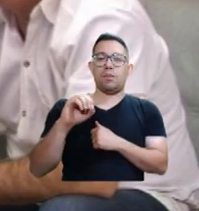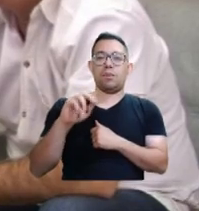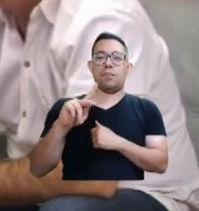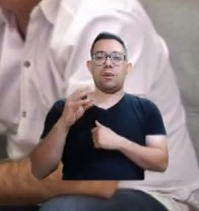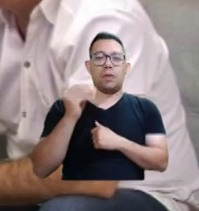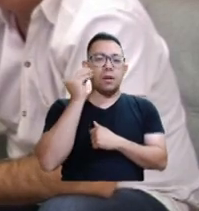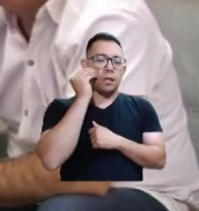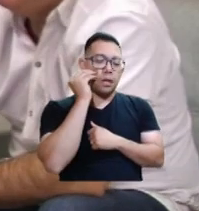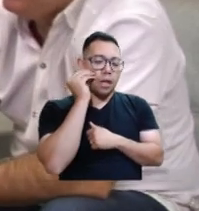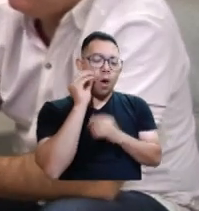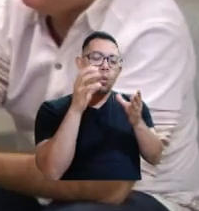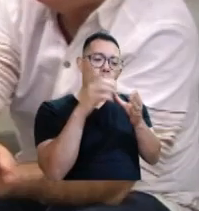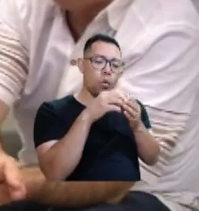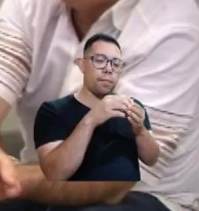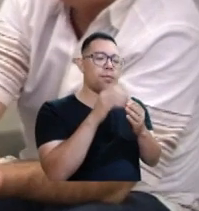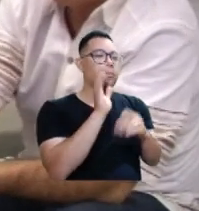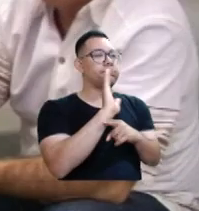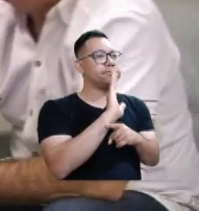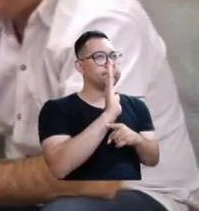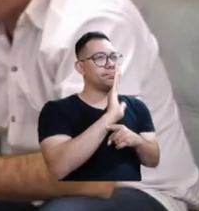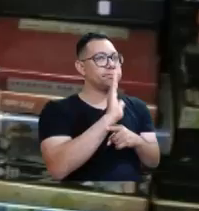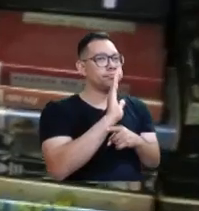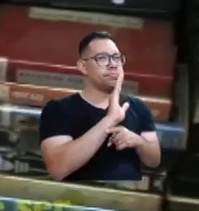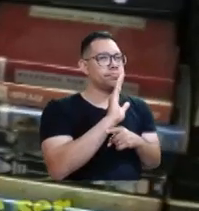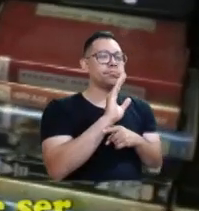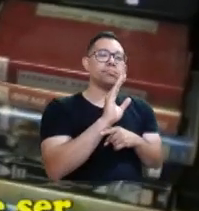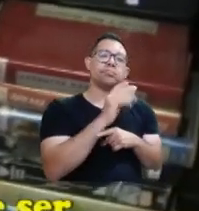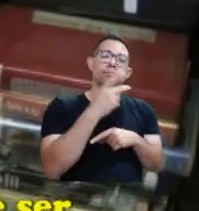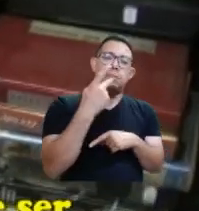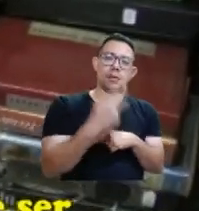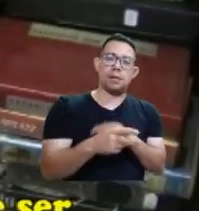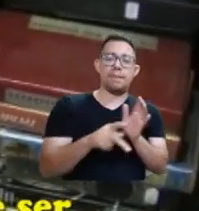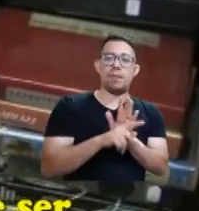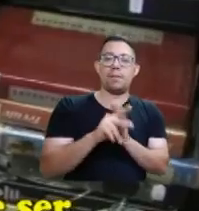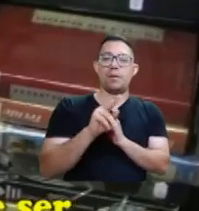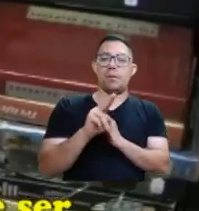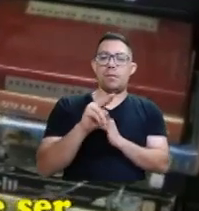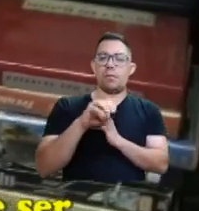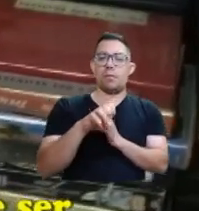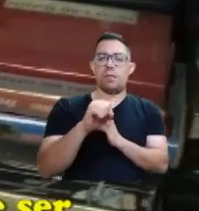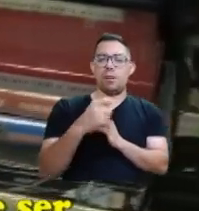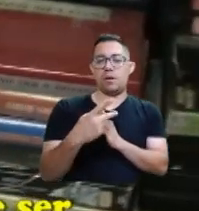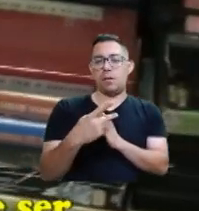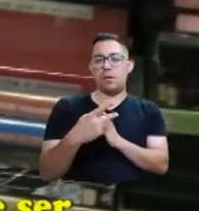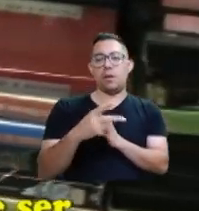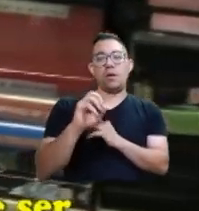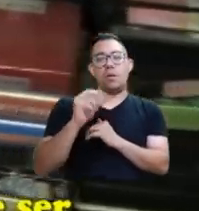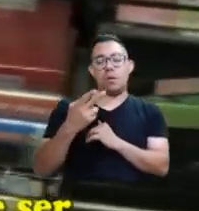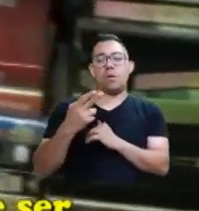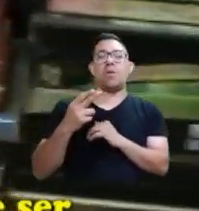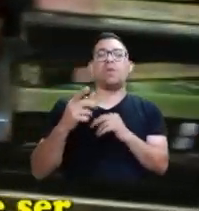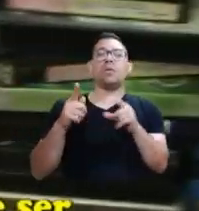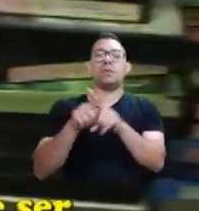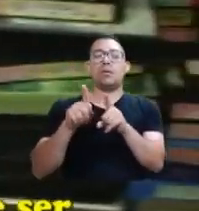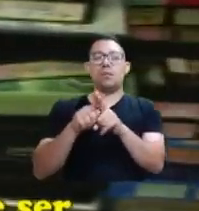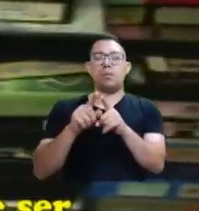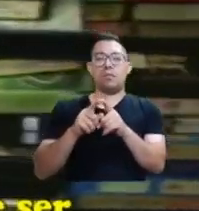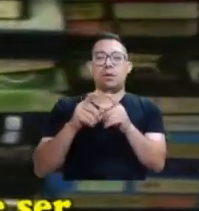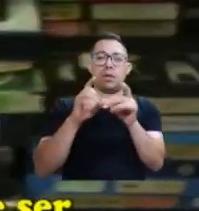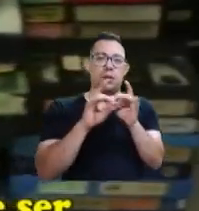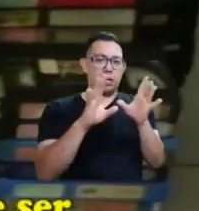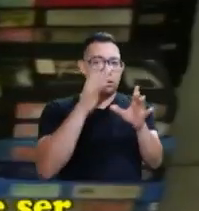pela Gramofone, a gente utilize esse nome para fazer um videoclube ou para fazer uma videoteca assim, permanente da